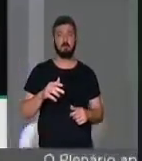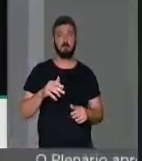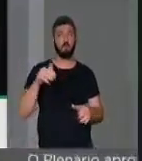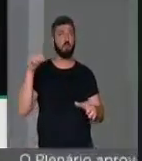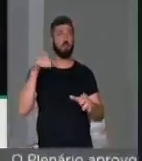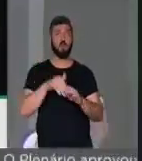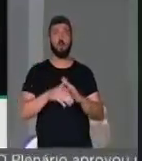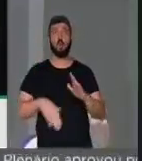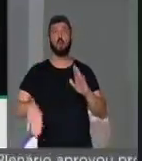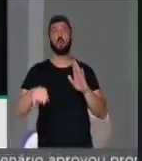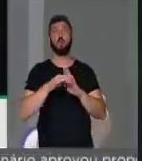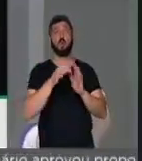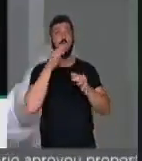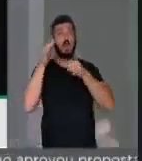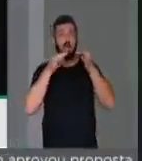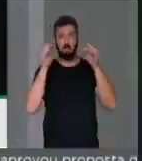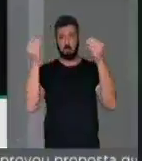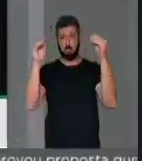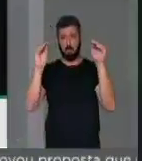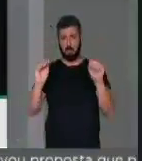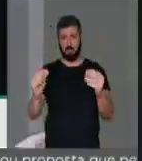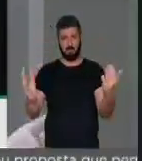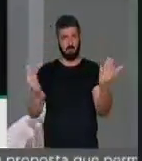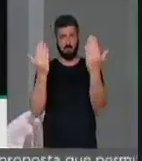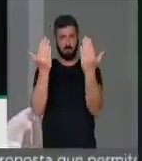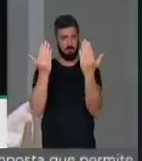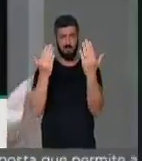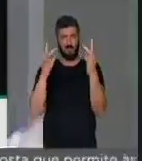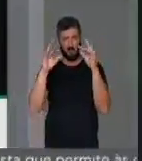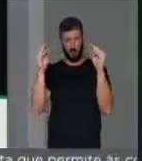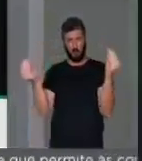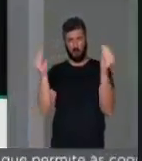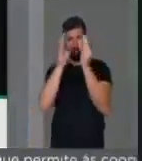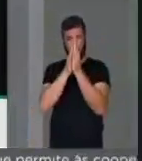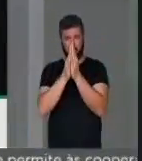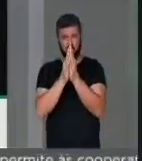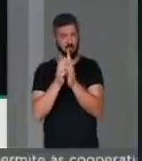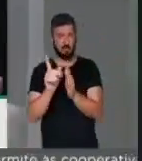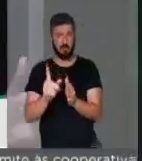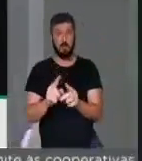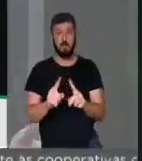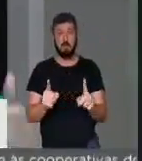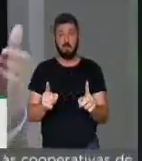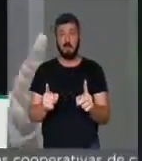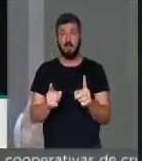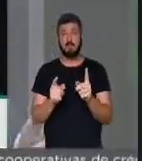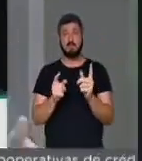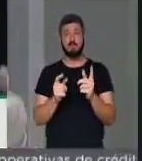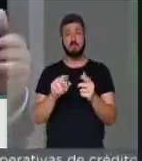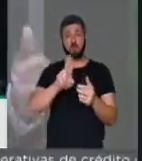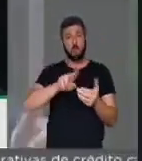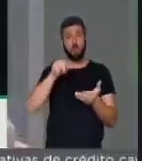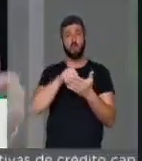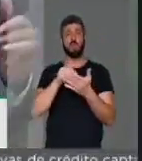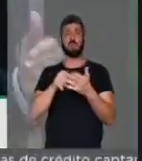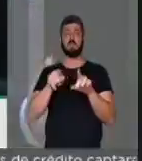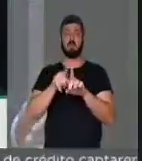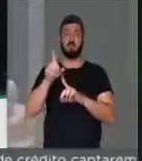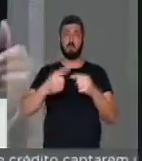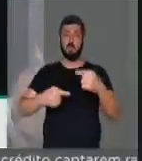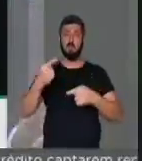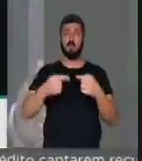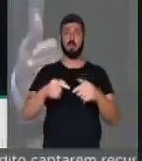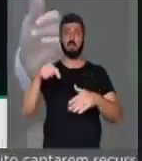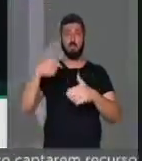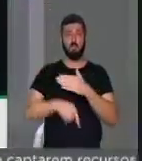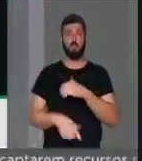de todos os argumentos que foram apresentados pela Confederação, mas que pelo menos eles sejam ouvidos num debate mais